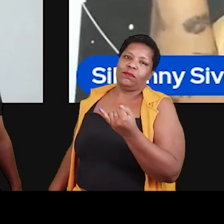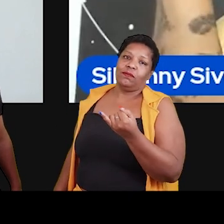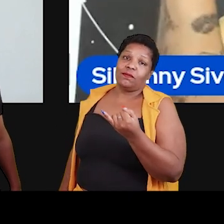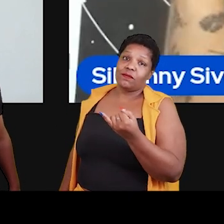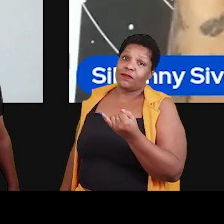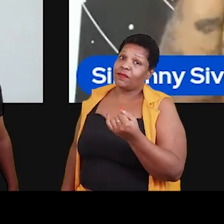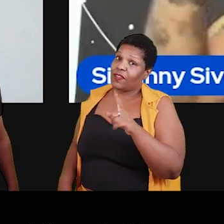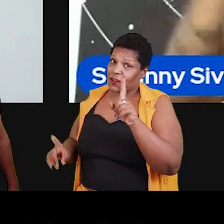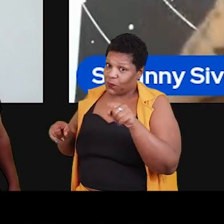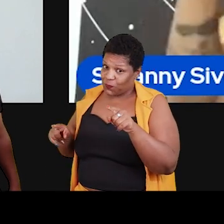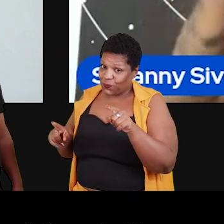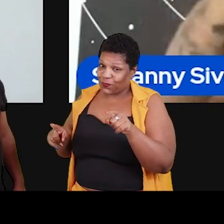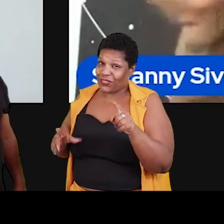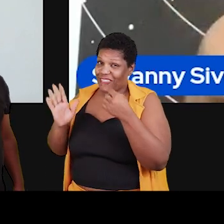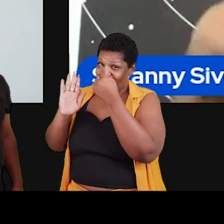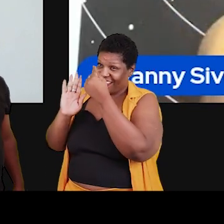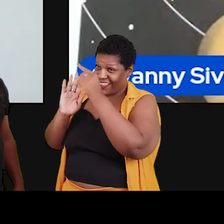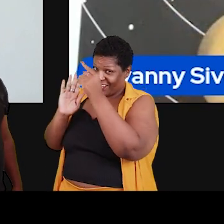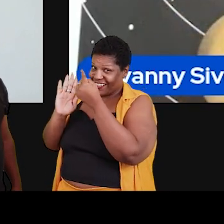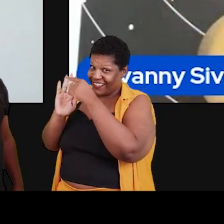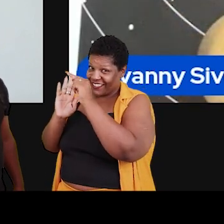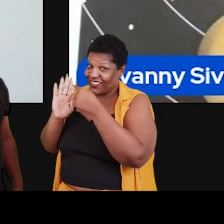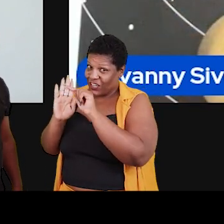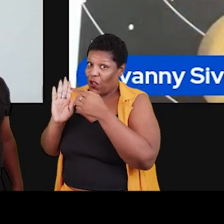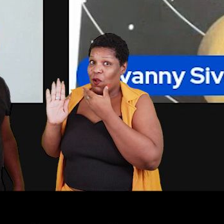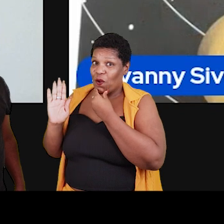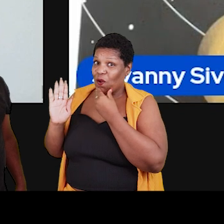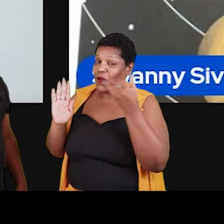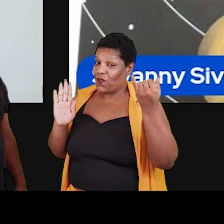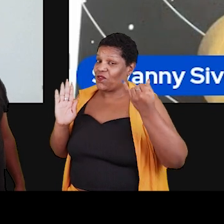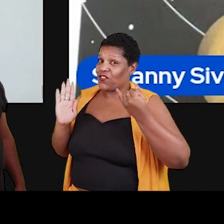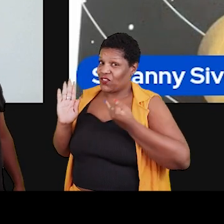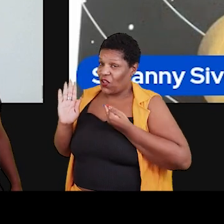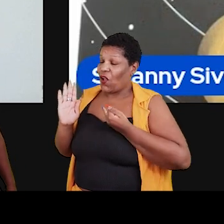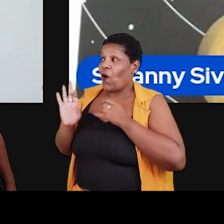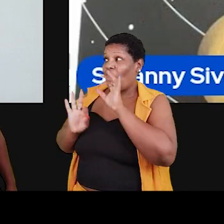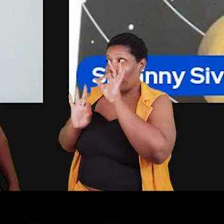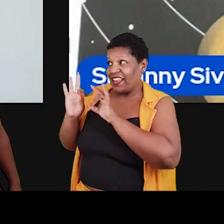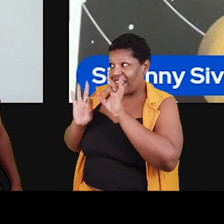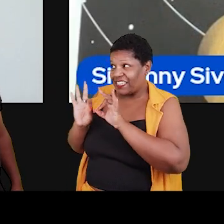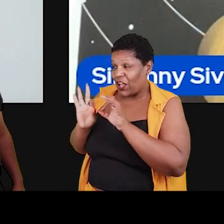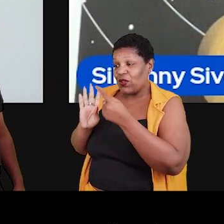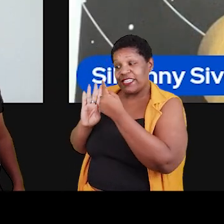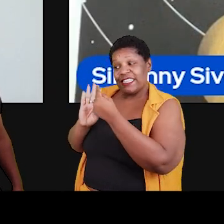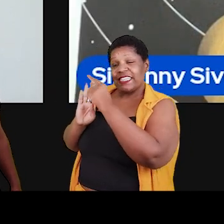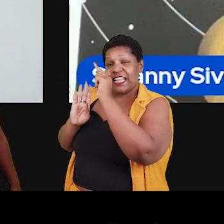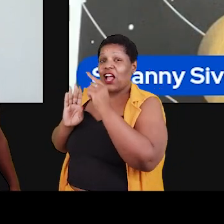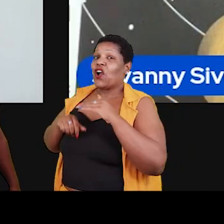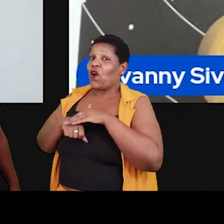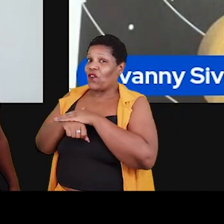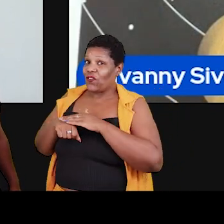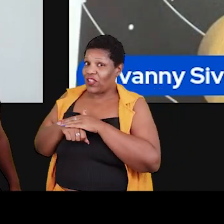inclusive um dos checklists de Xuxa, quando ele me chamou, sabe? Para conversar sobre